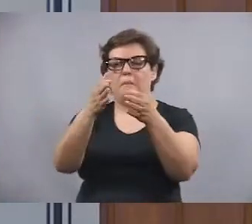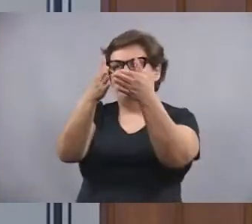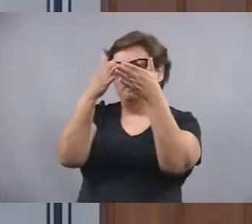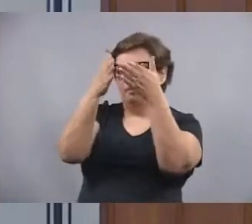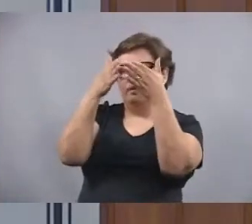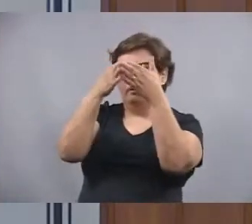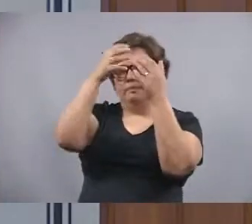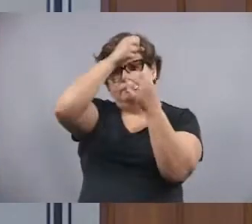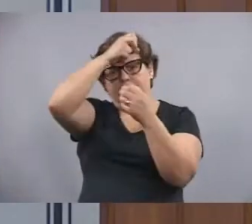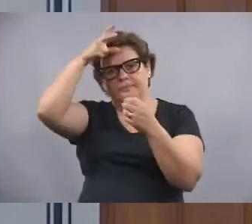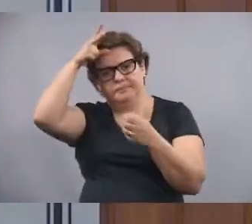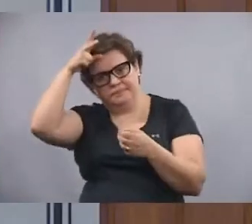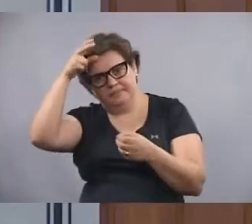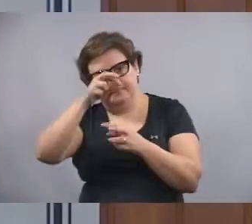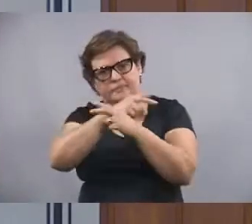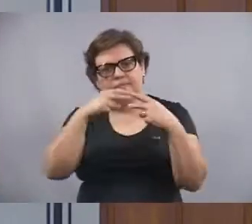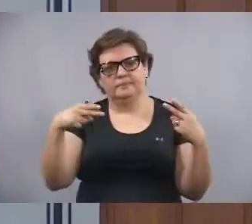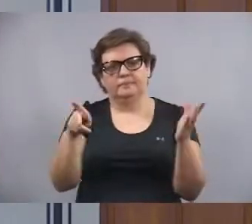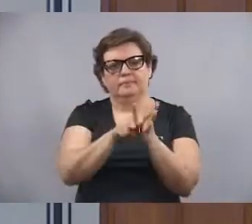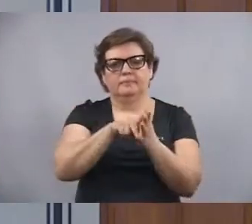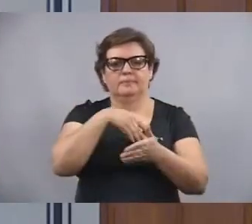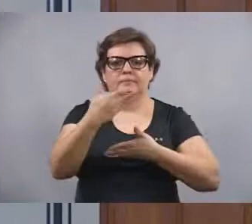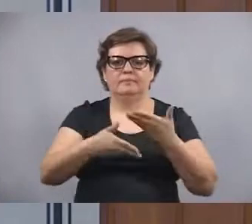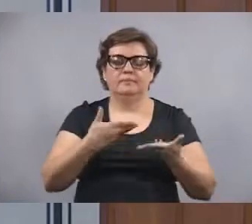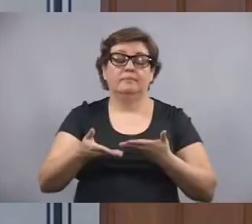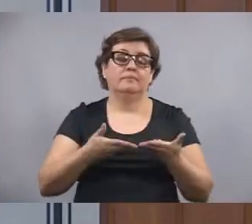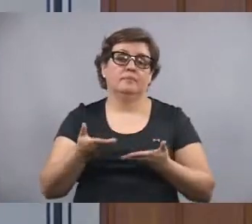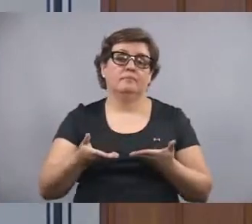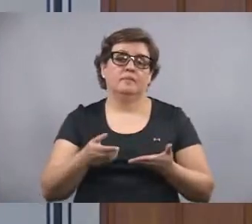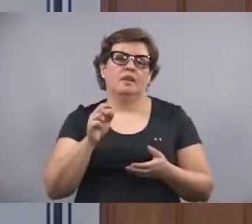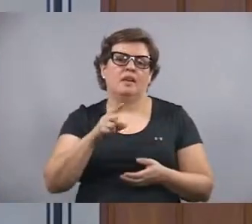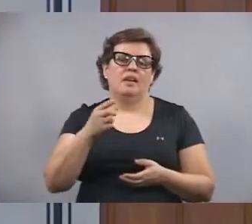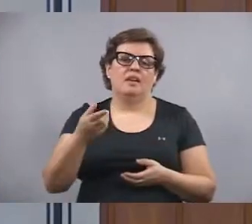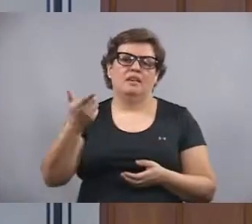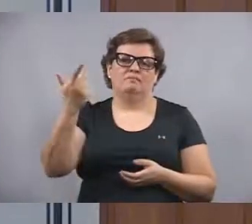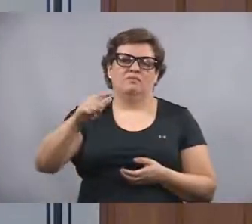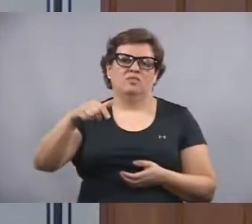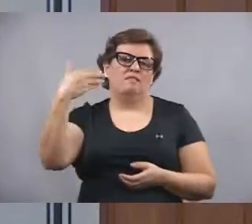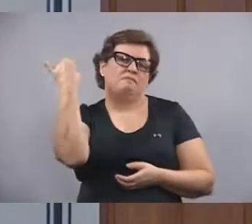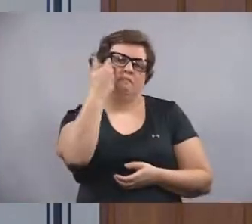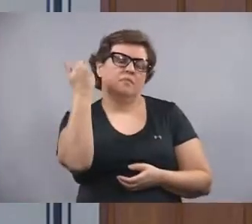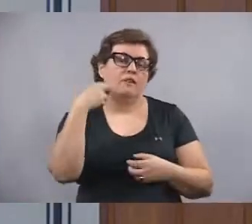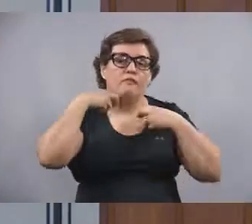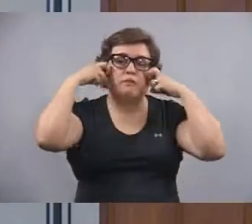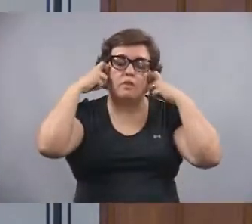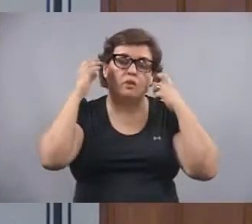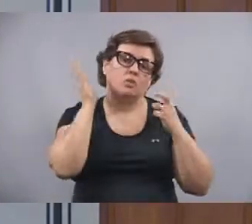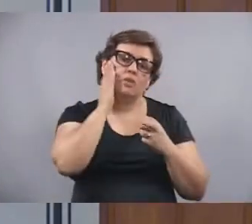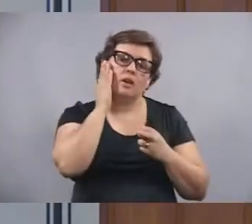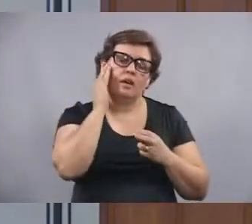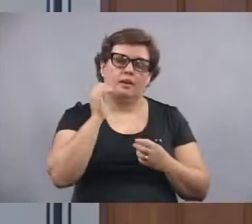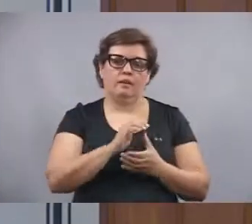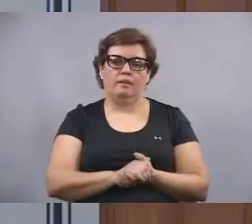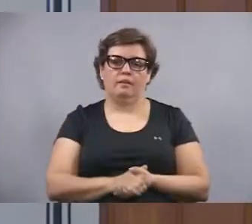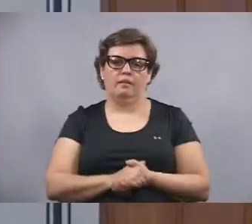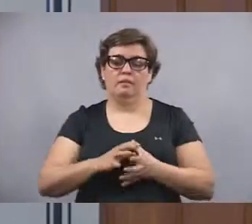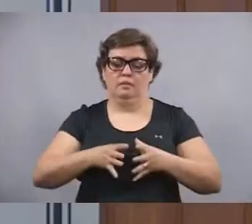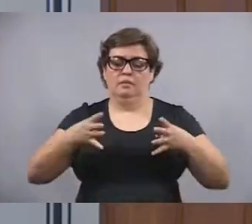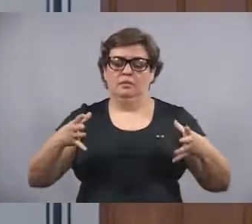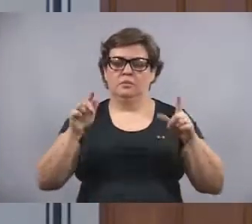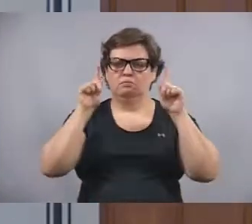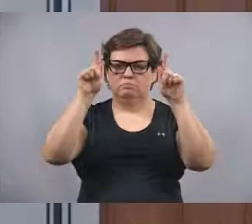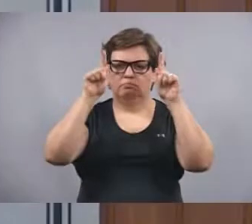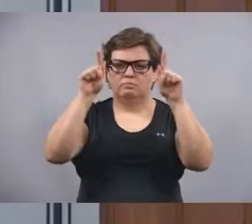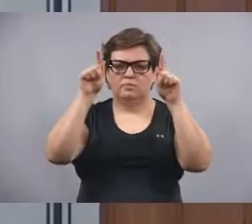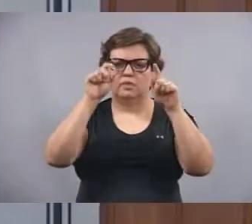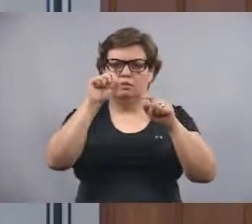do prefeito a questão dos servidores ativo e inativo. Ele não tem vergonha na cara. A maior greve que